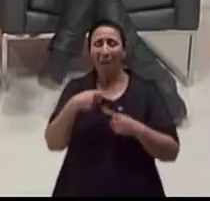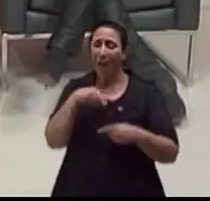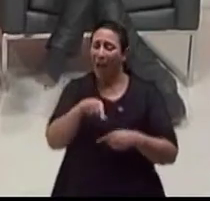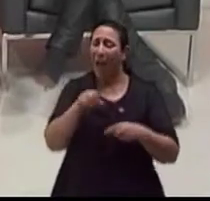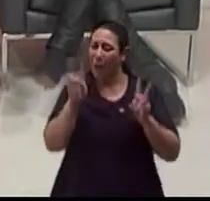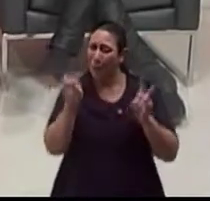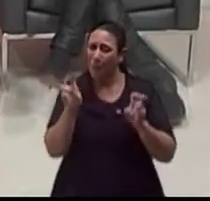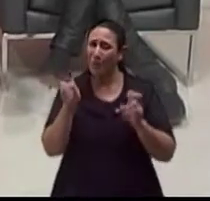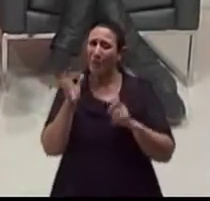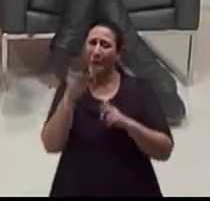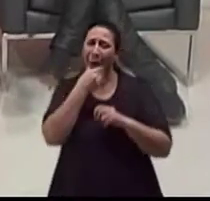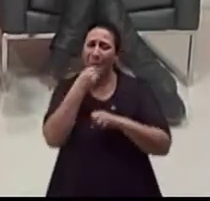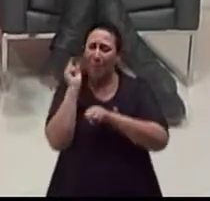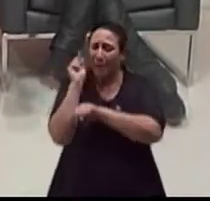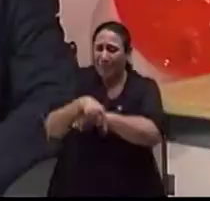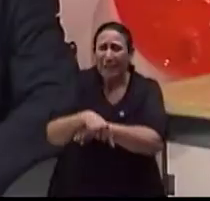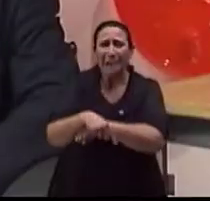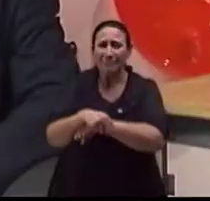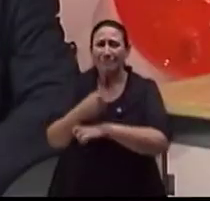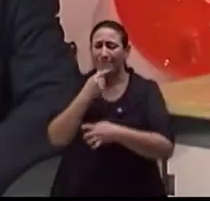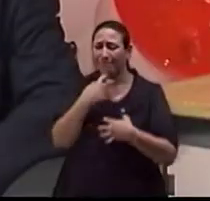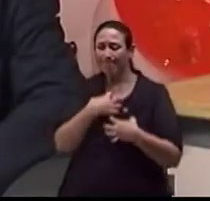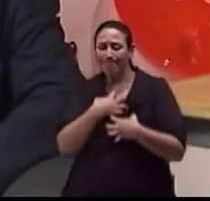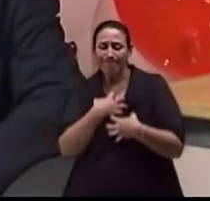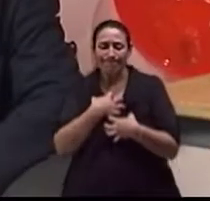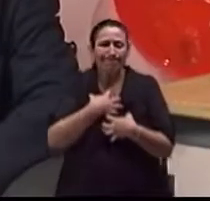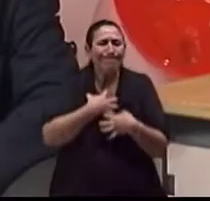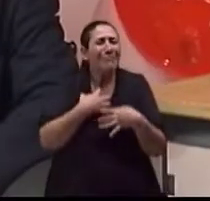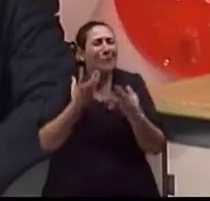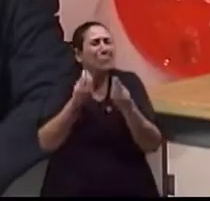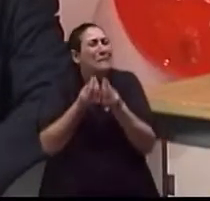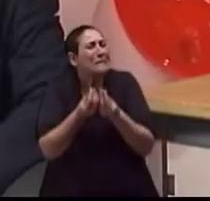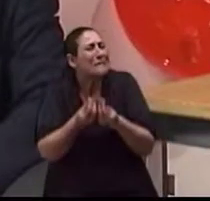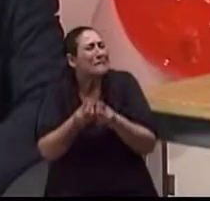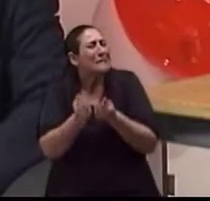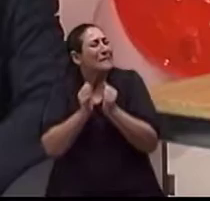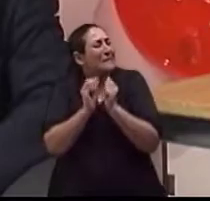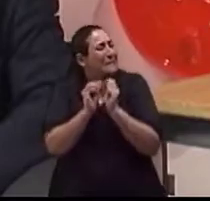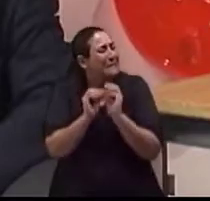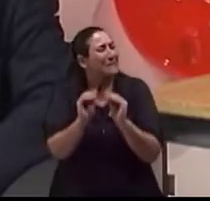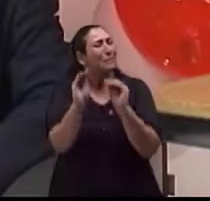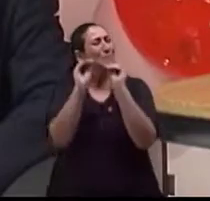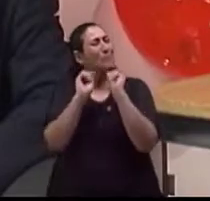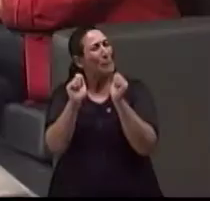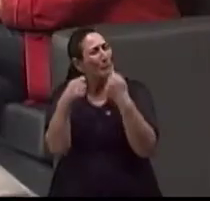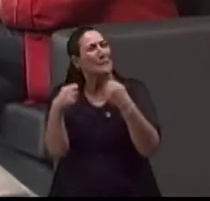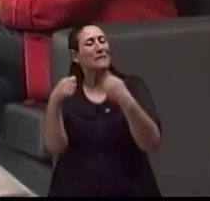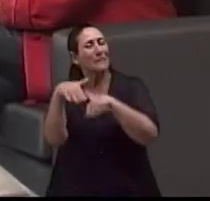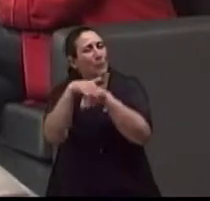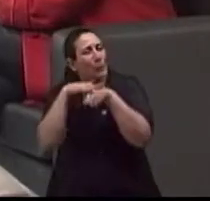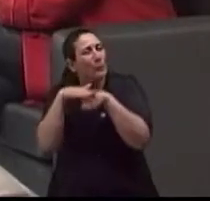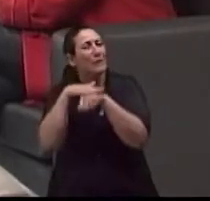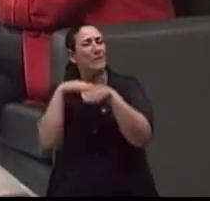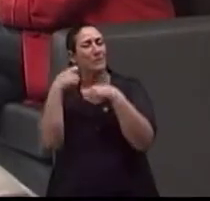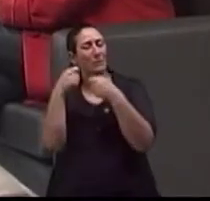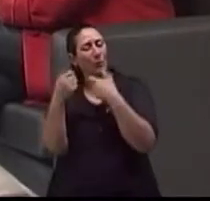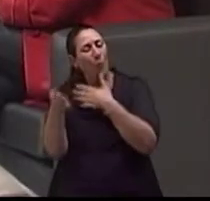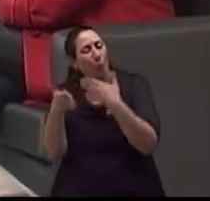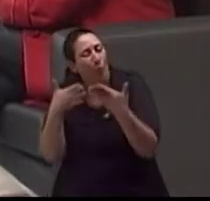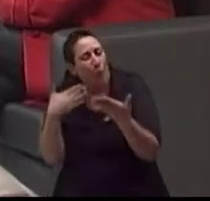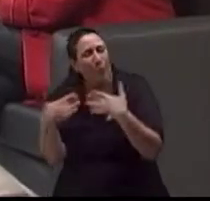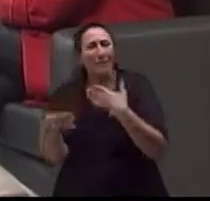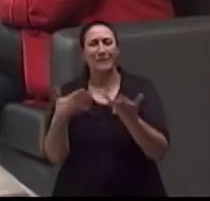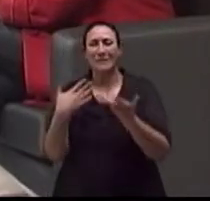assunto esse assunto é delicado delicado até delicado né a gente tem que falar com muito amor numa hora muito boa